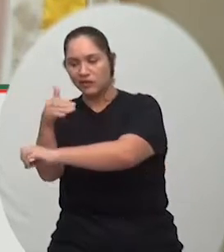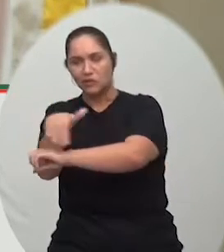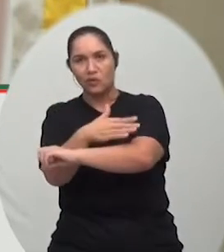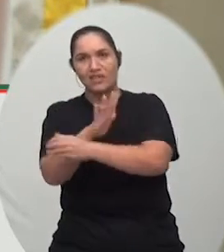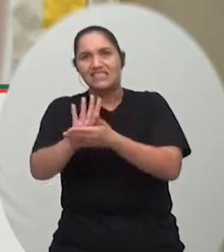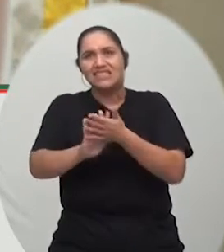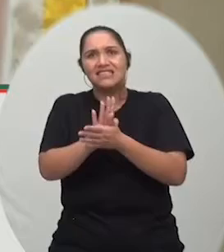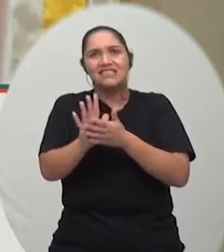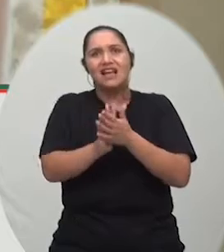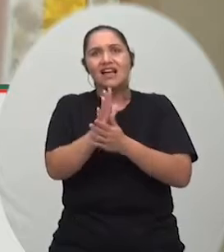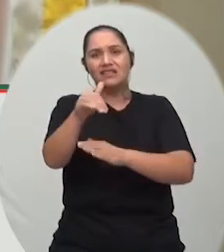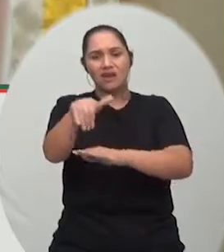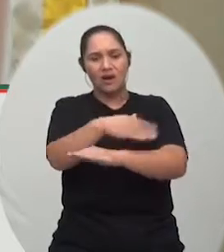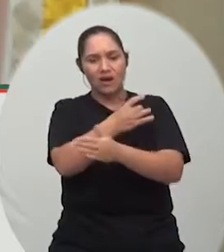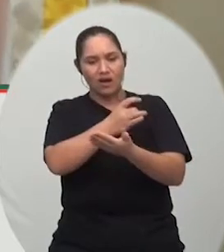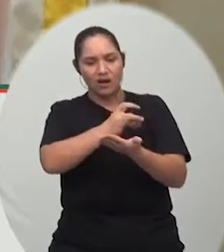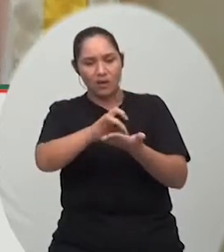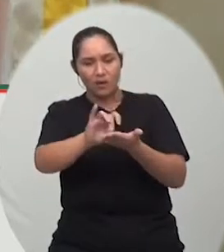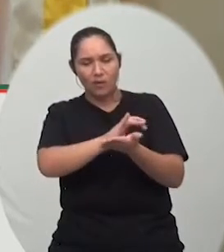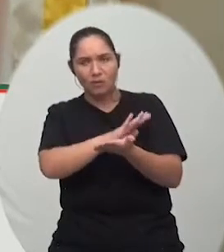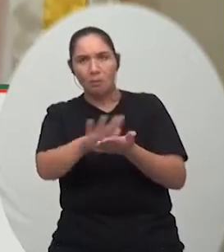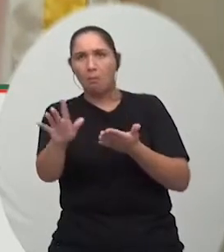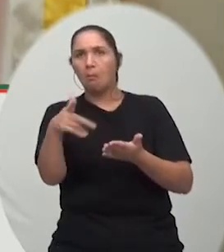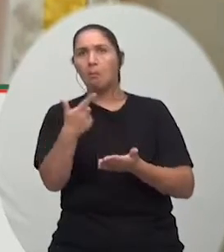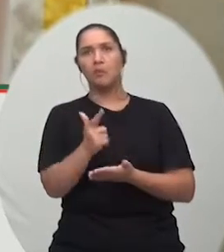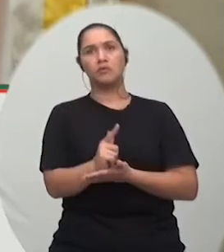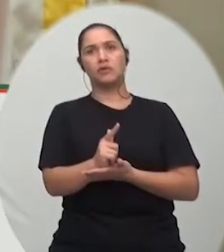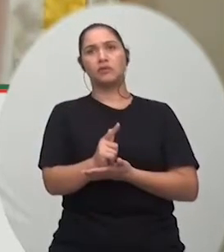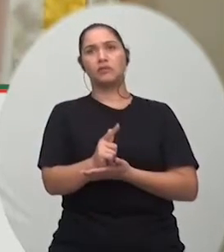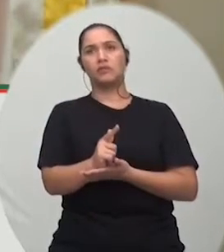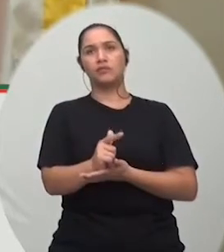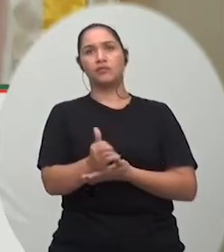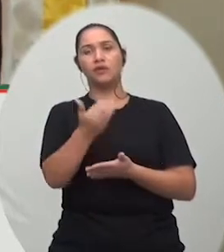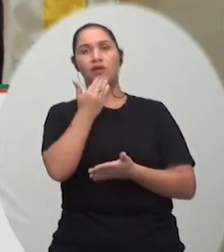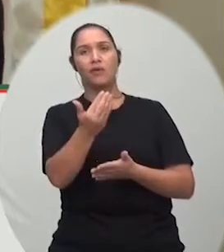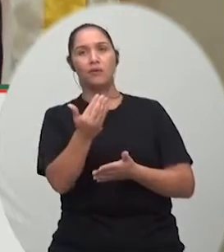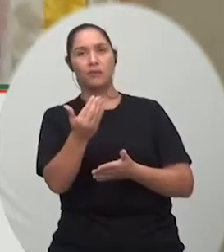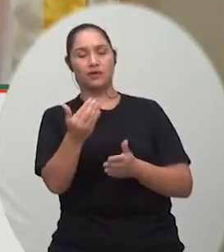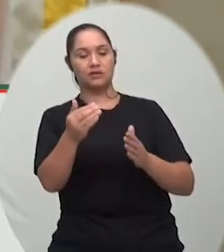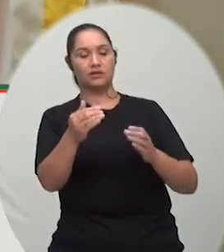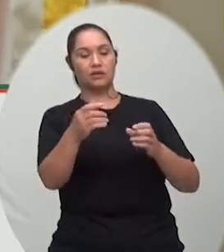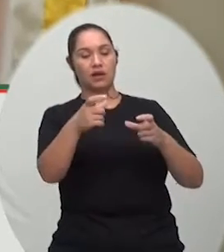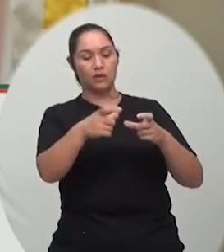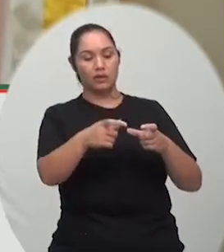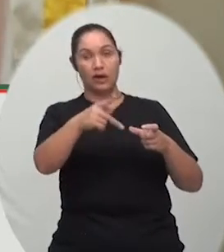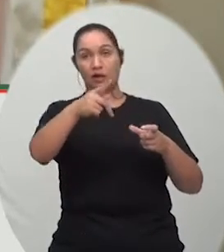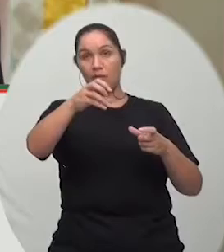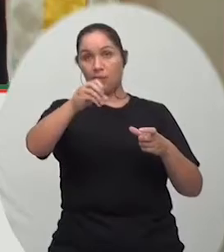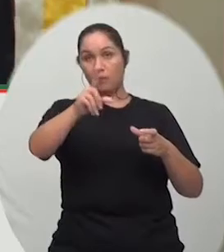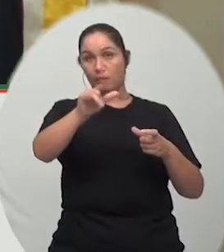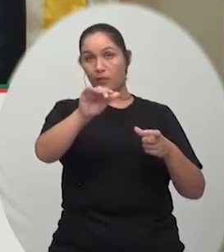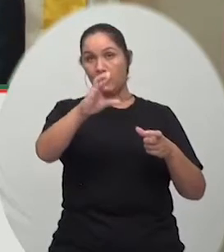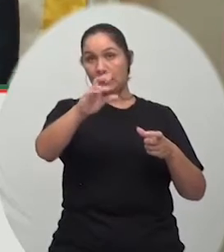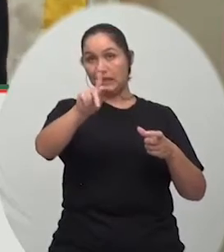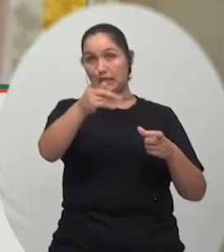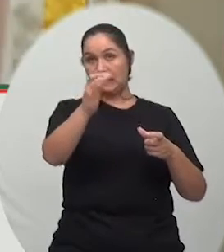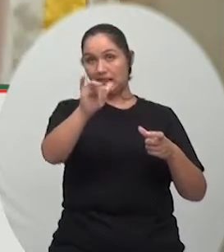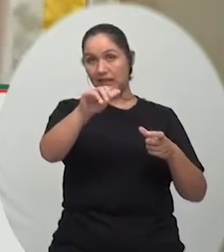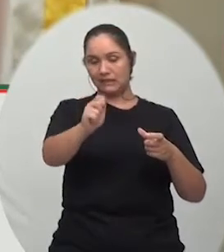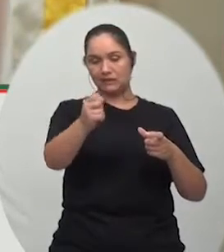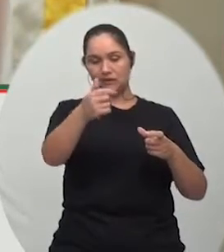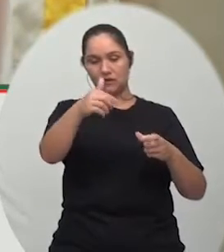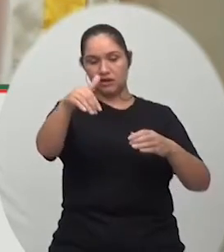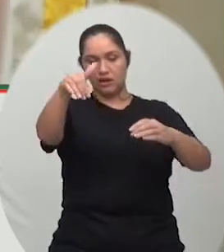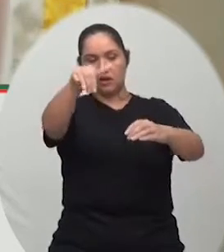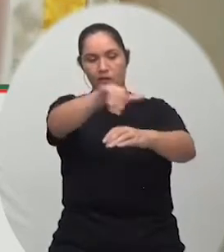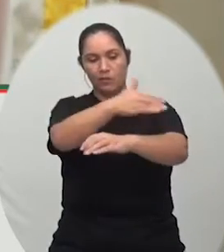Maina. Notadamente as ruas que circundam a Policlínica, notadamente as ruas do bairro Vila Isabel, que ficam no